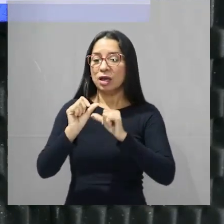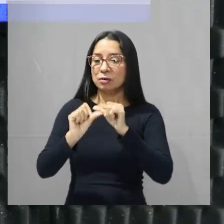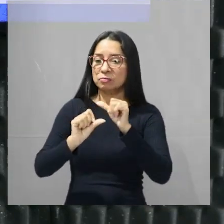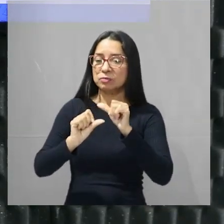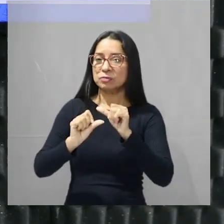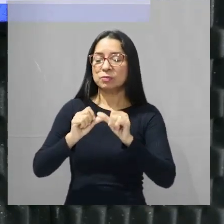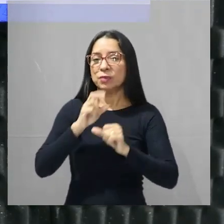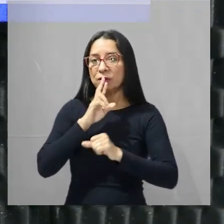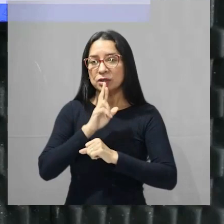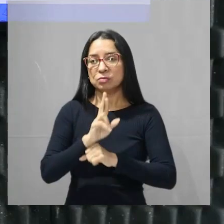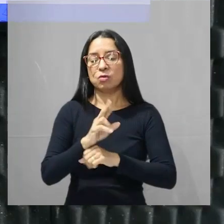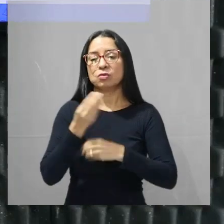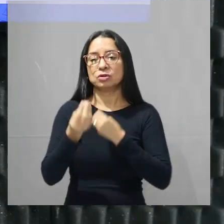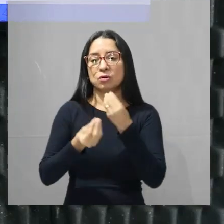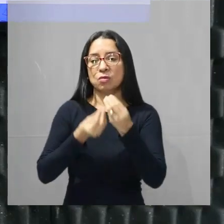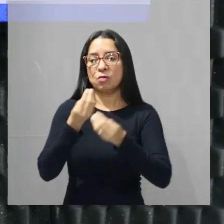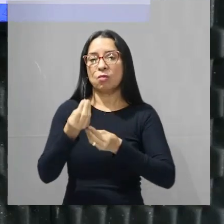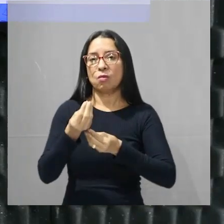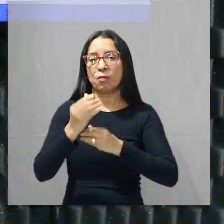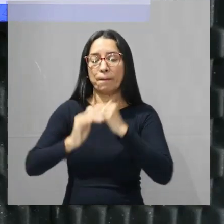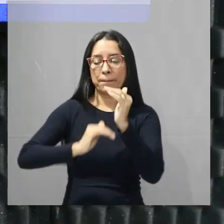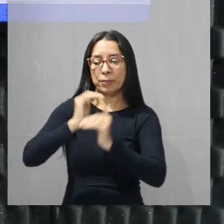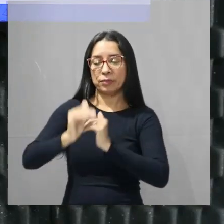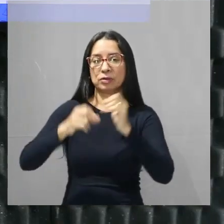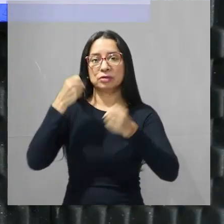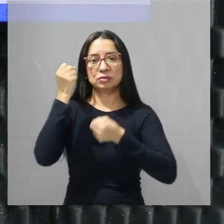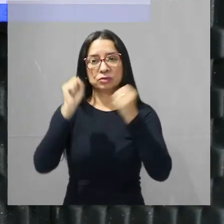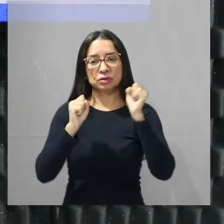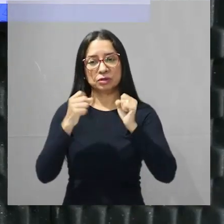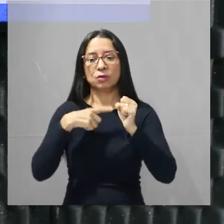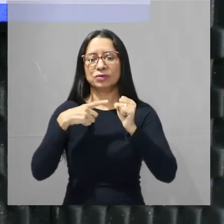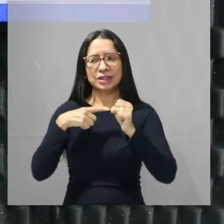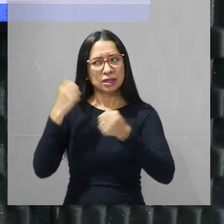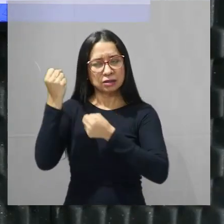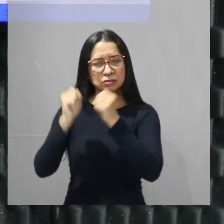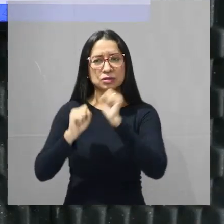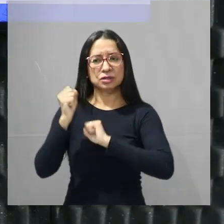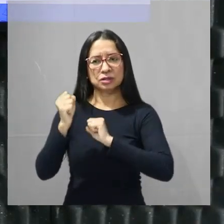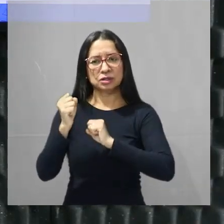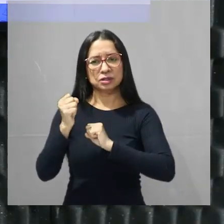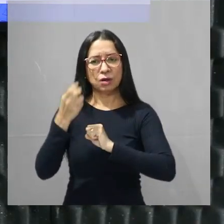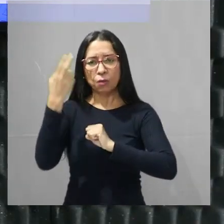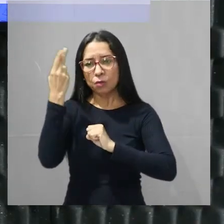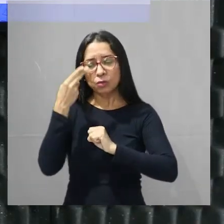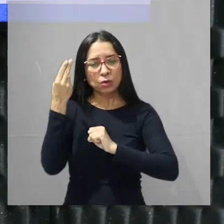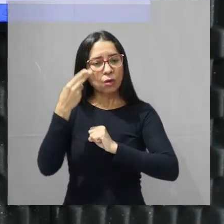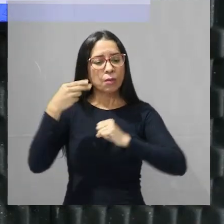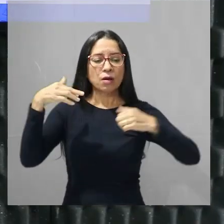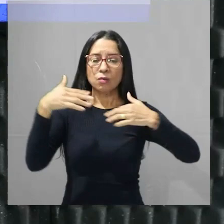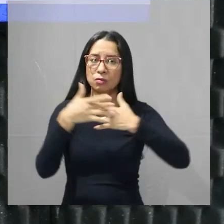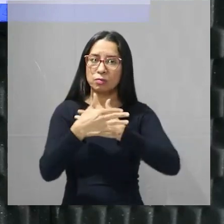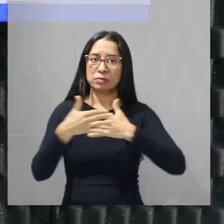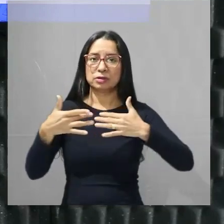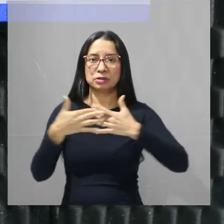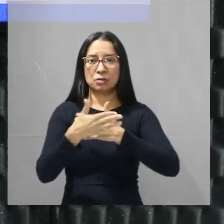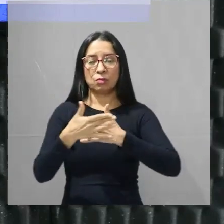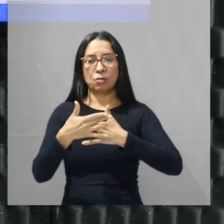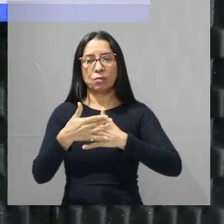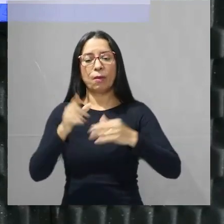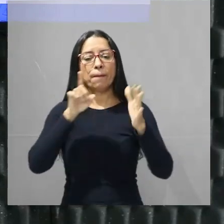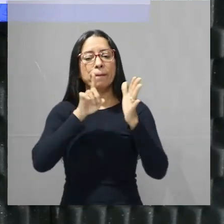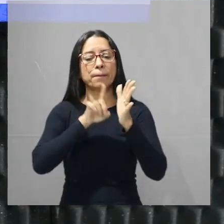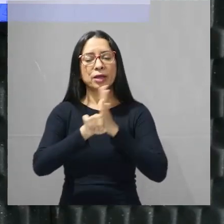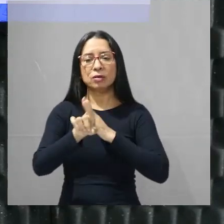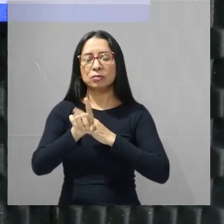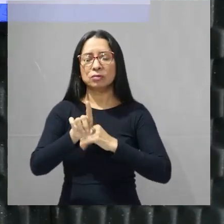Ou seja, quando há industrialização, a consequência natural é a urbanização. Aí tu me pergunta,